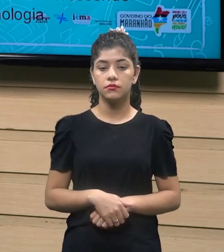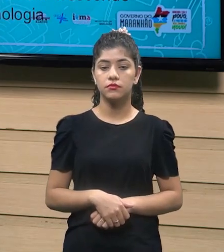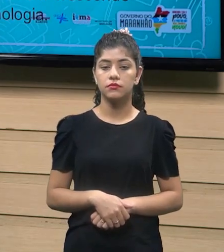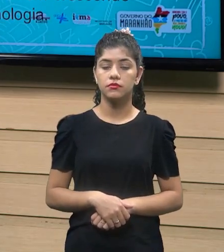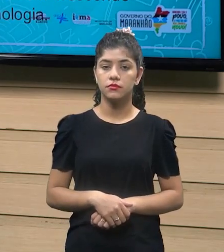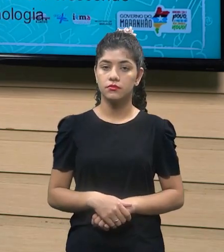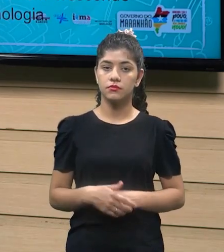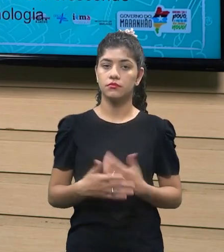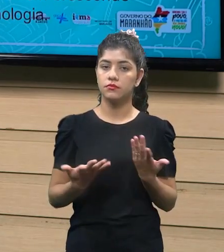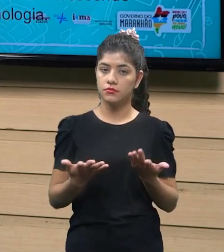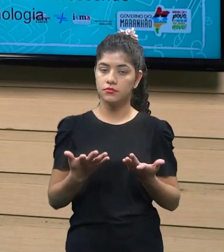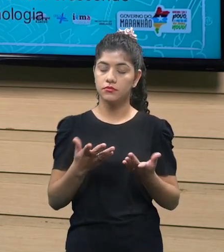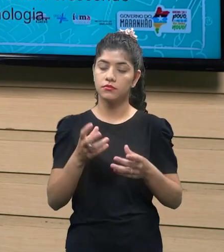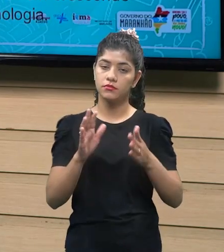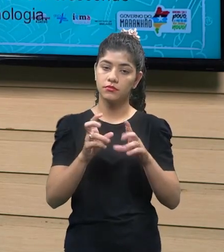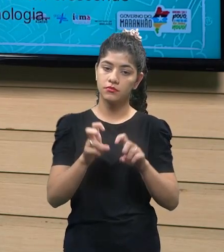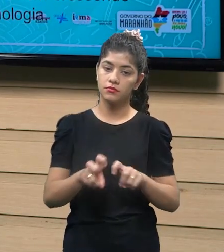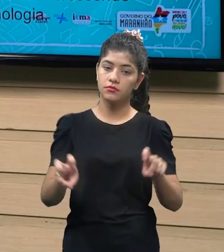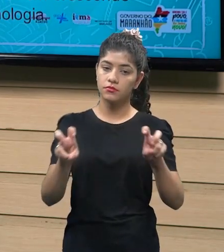página